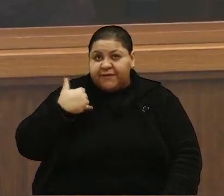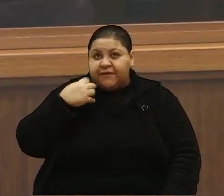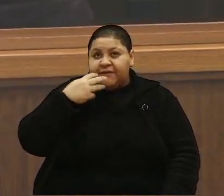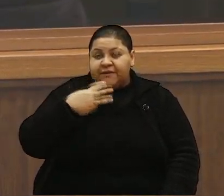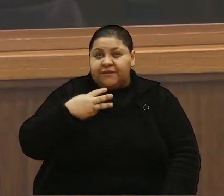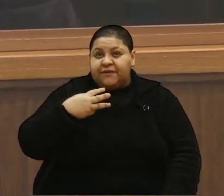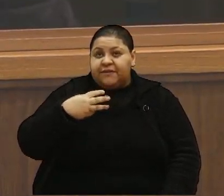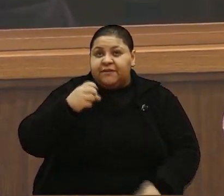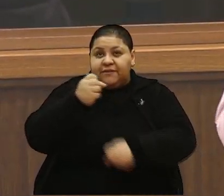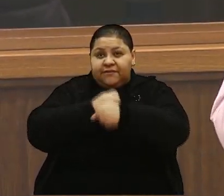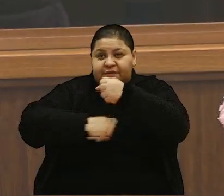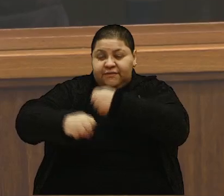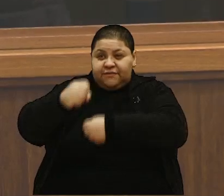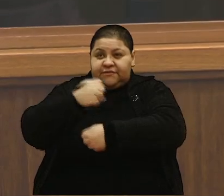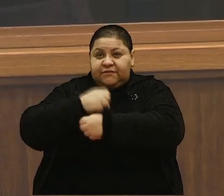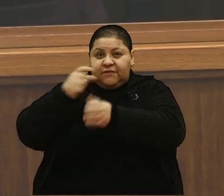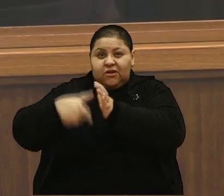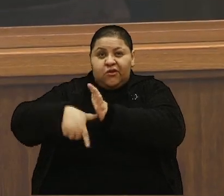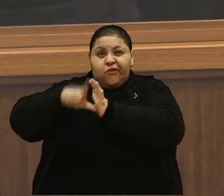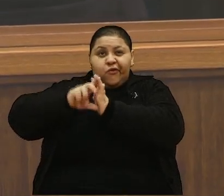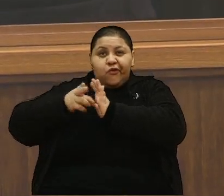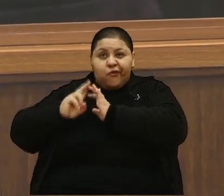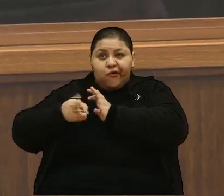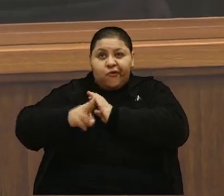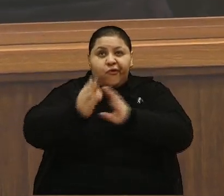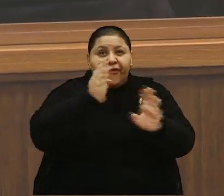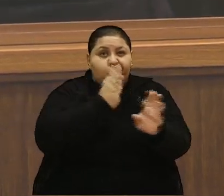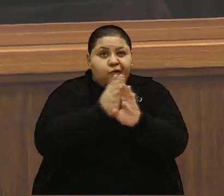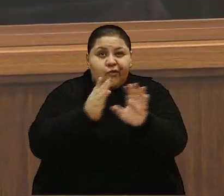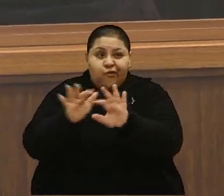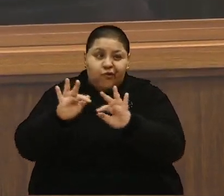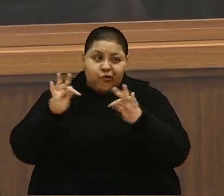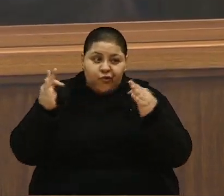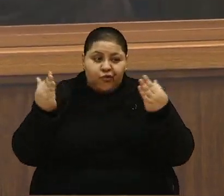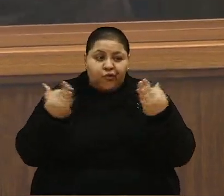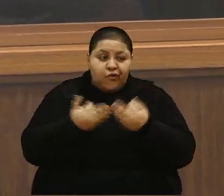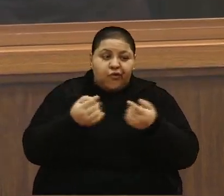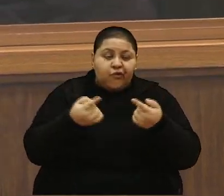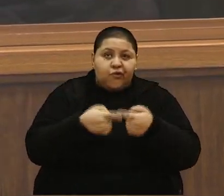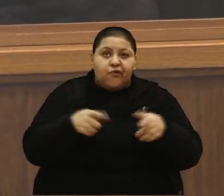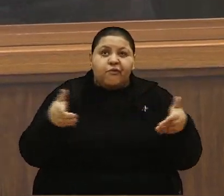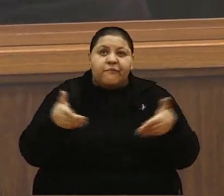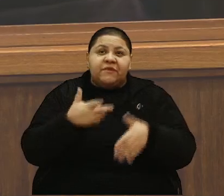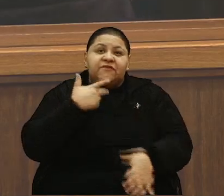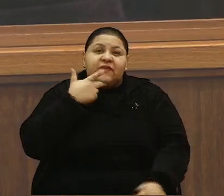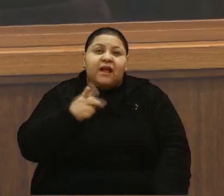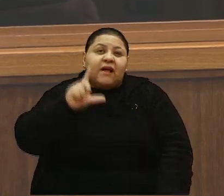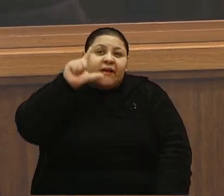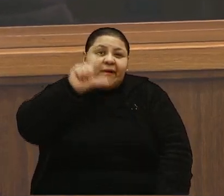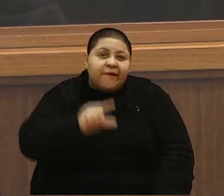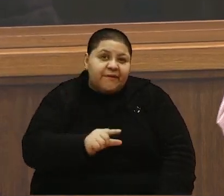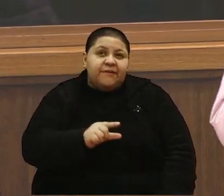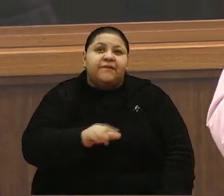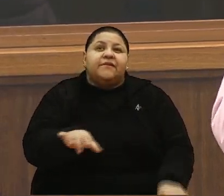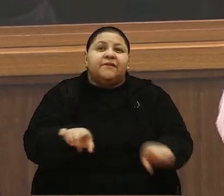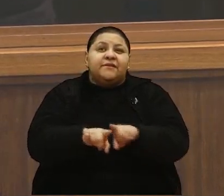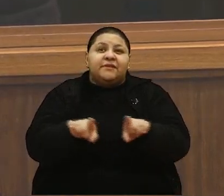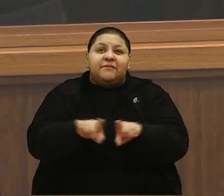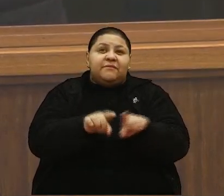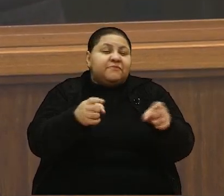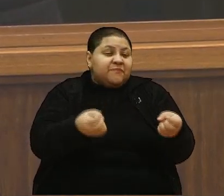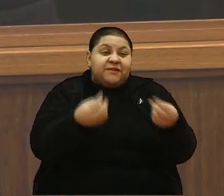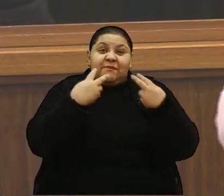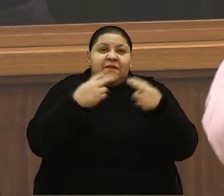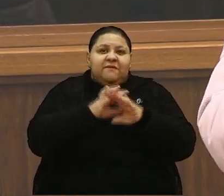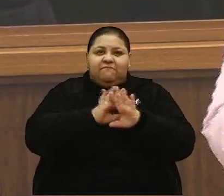anos antes, ela continuava indo nos encontros com a família, isso, aquilo, mas já falava menos, e a gente também já não percebia